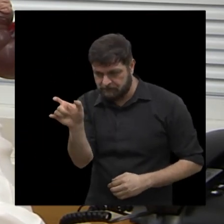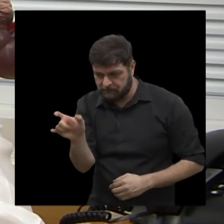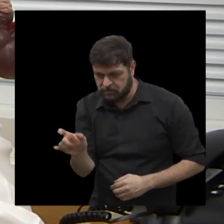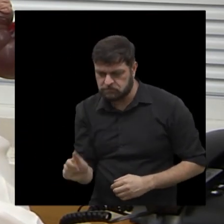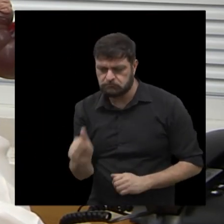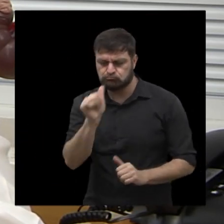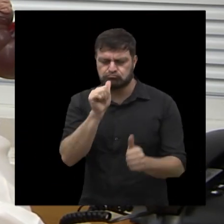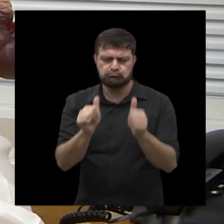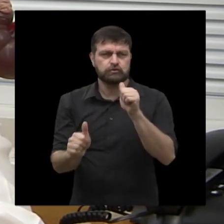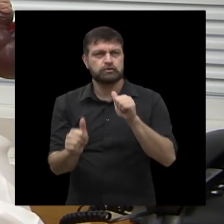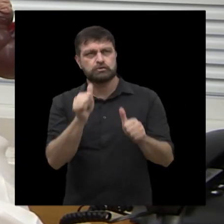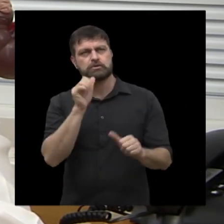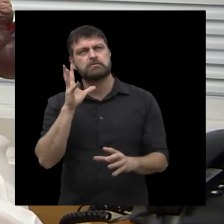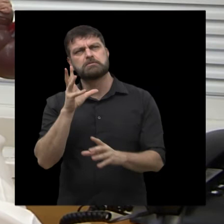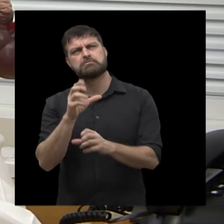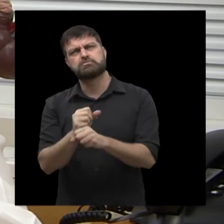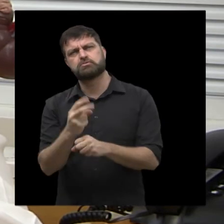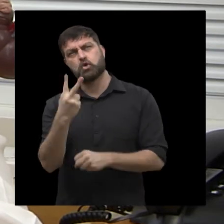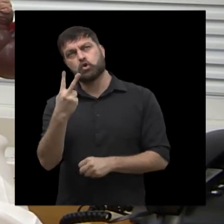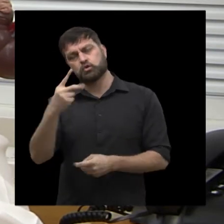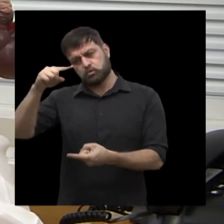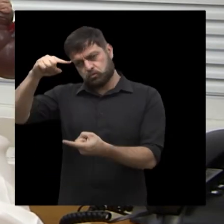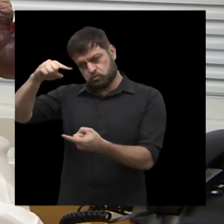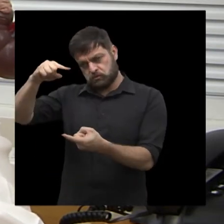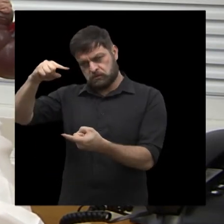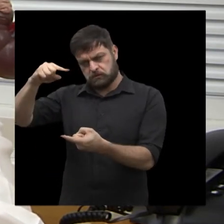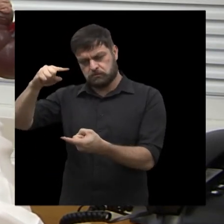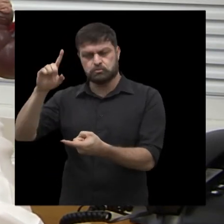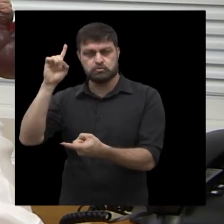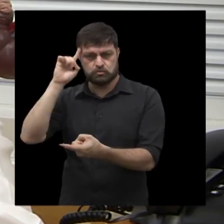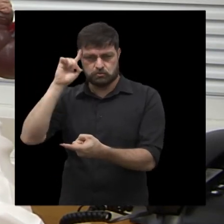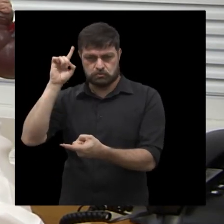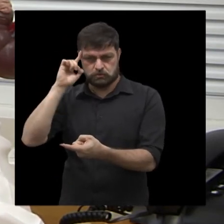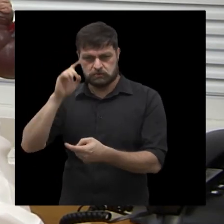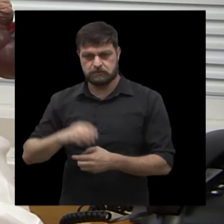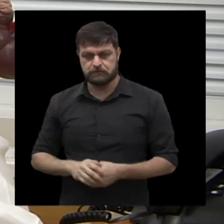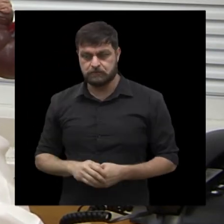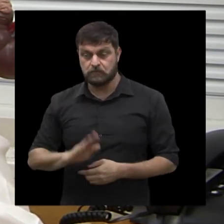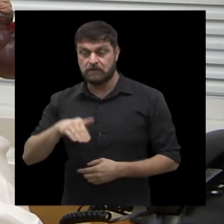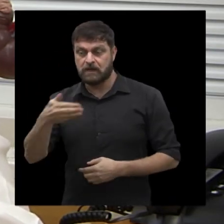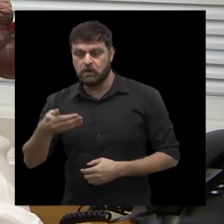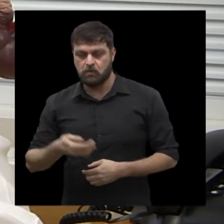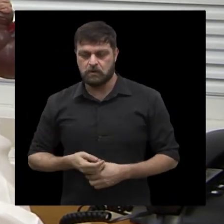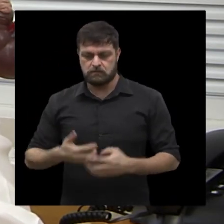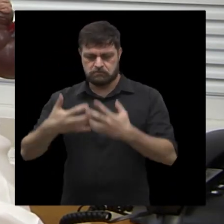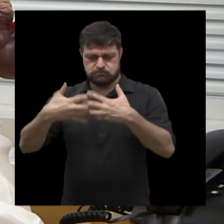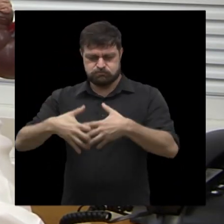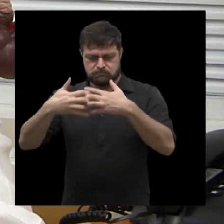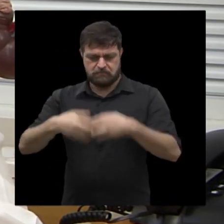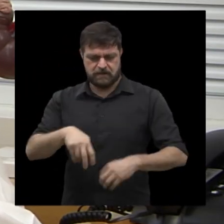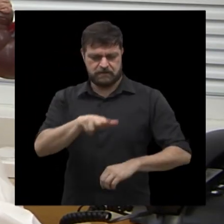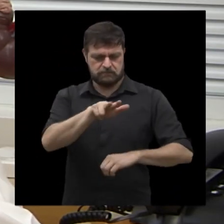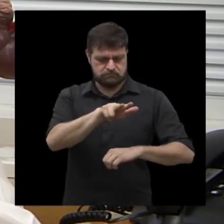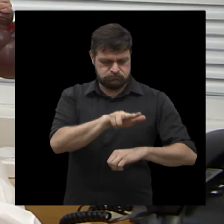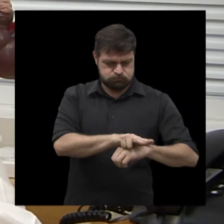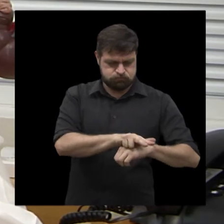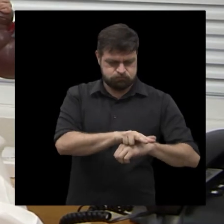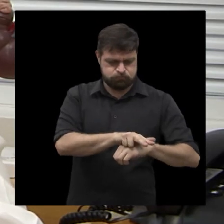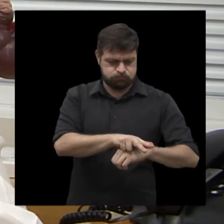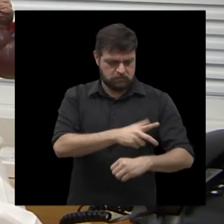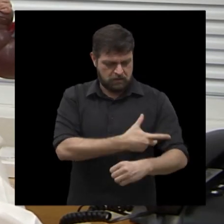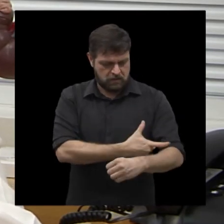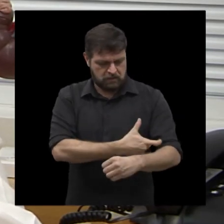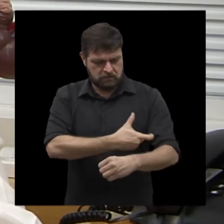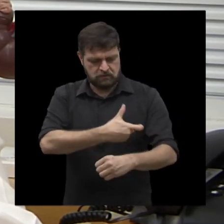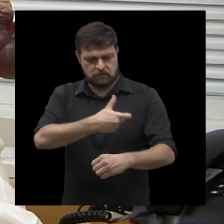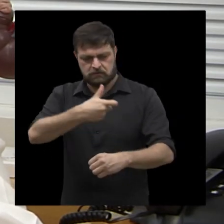aí, vamos dizer, 2 litros de água por dia, né? Quando ela faz uma sessão de diálise, uma pessoa que tem insuficiência renal agora,